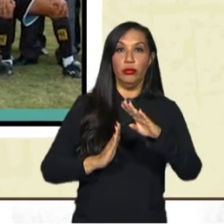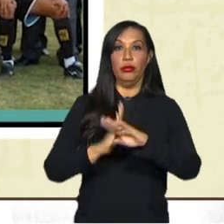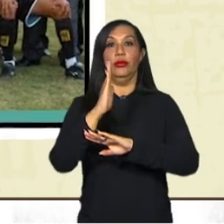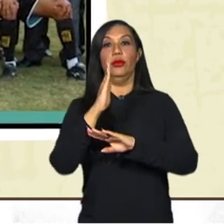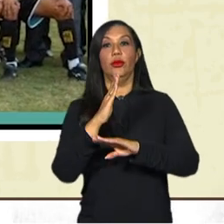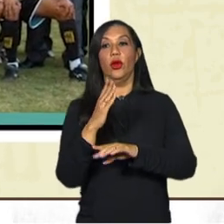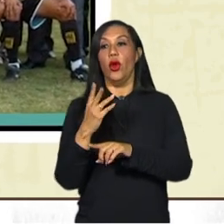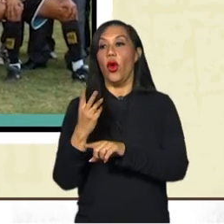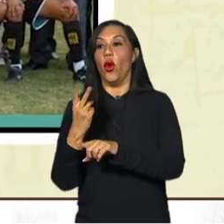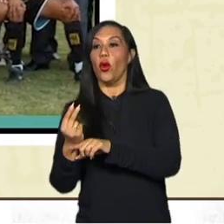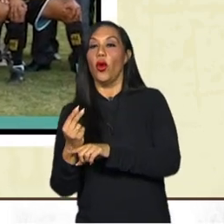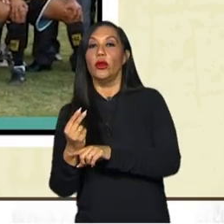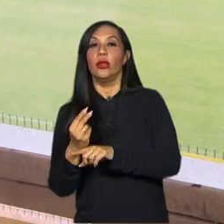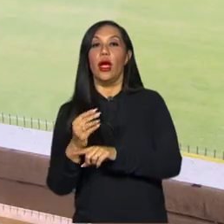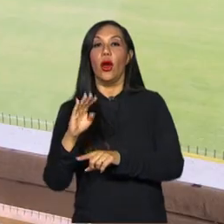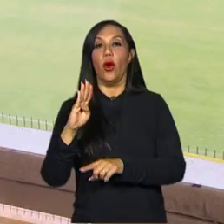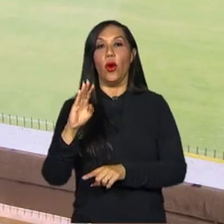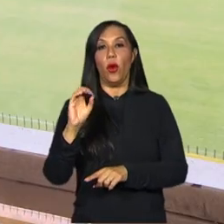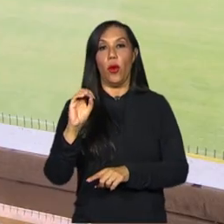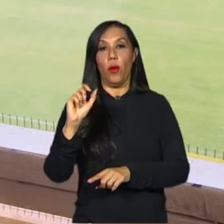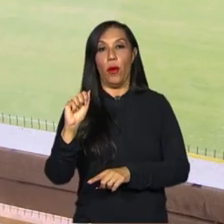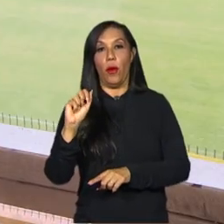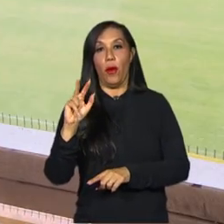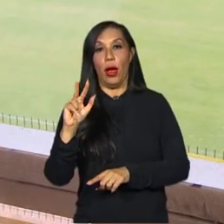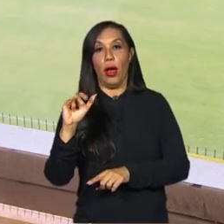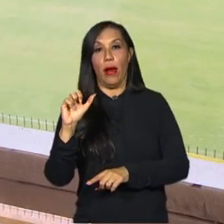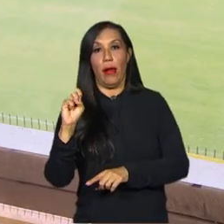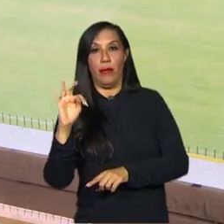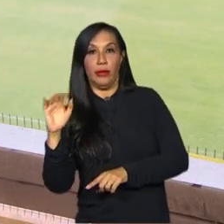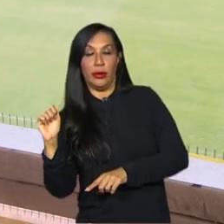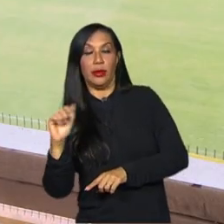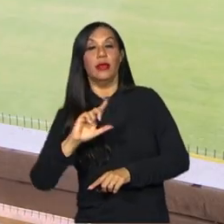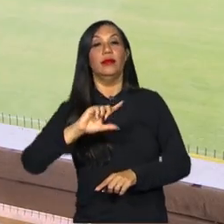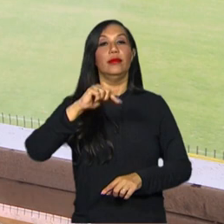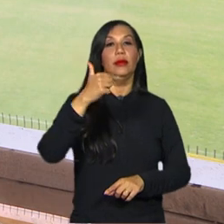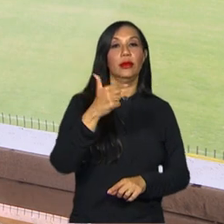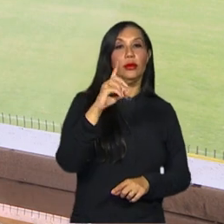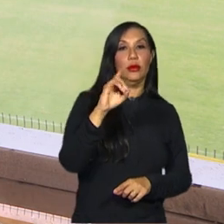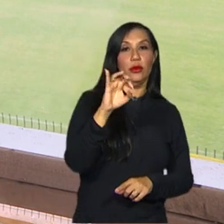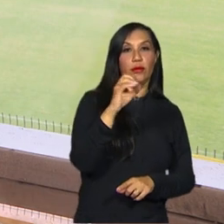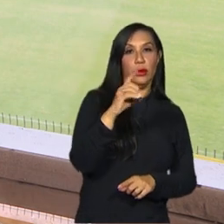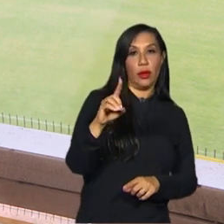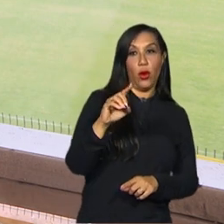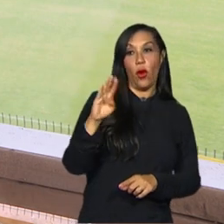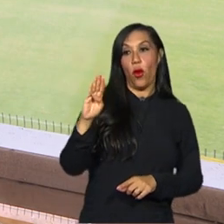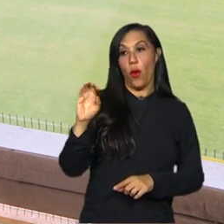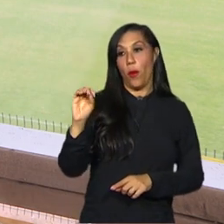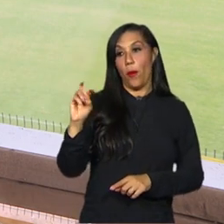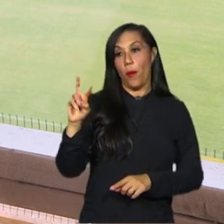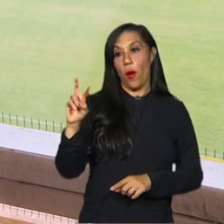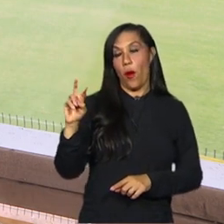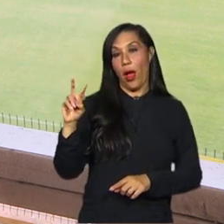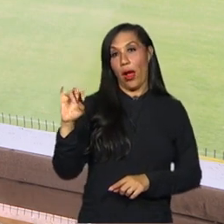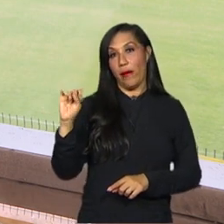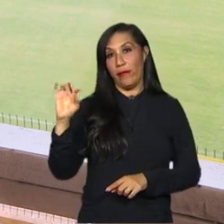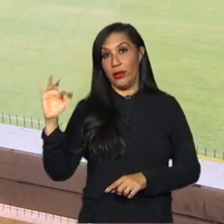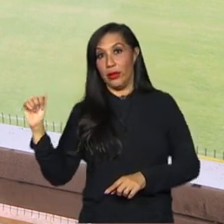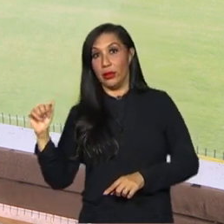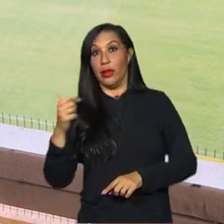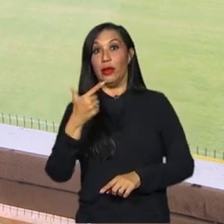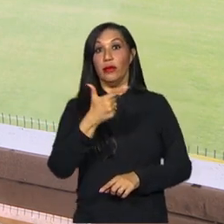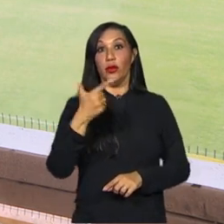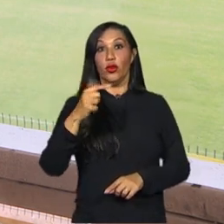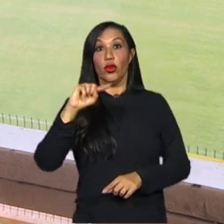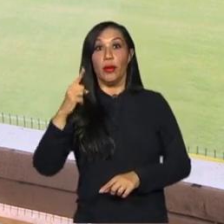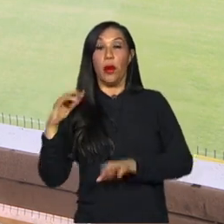o Boa Vista, né? O Barreira. Na decisão da segunda divisão com o Boa Vista, nós tínhamos os 22 mil